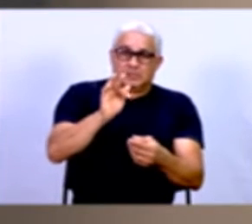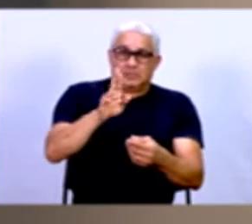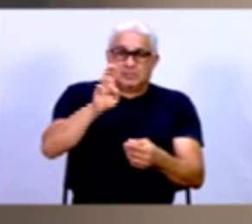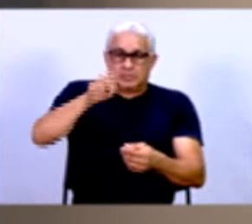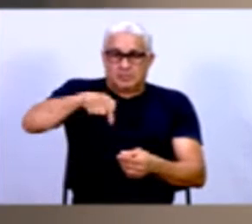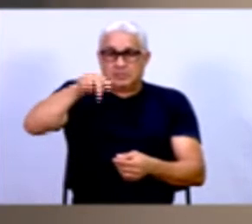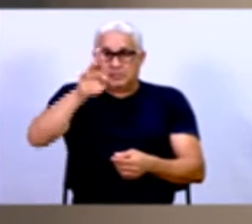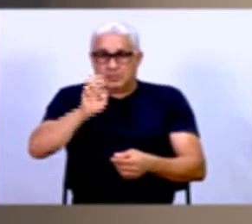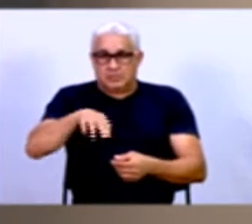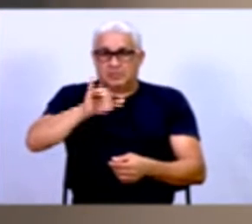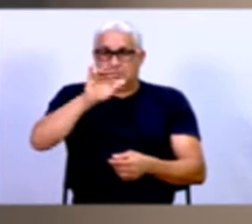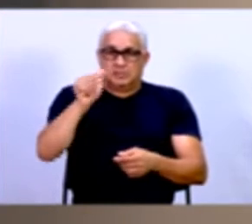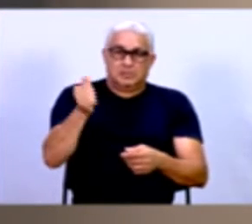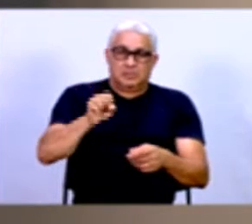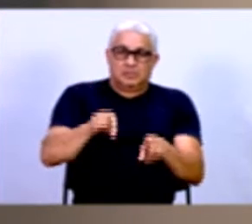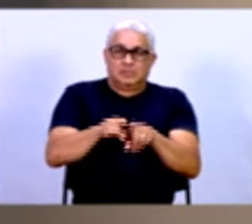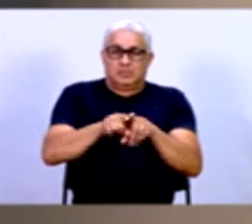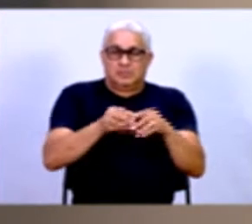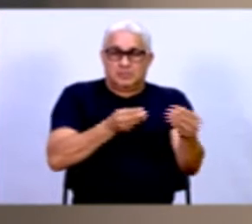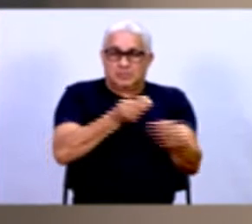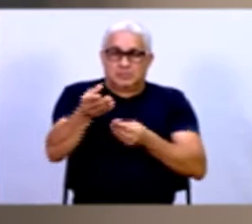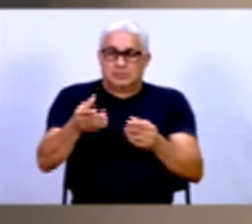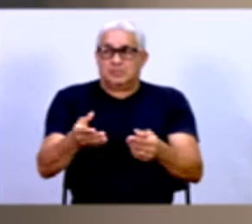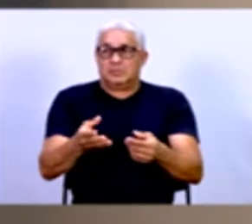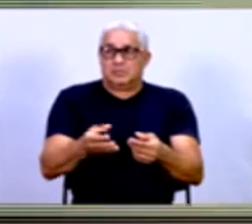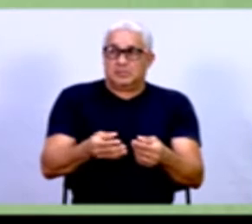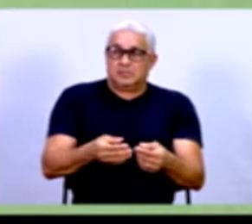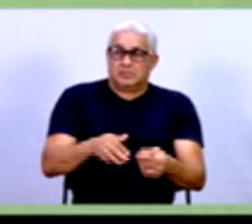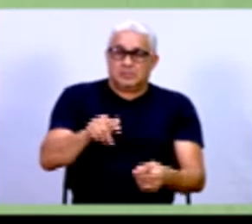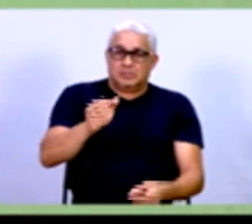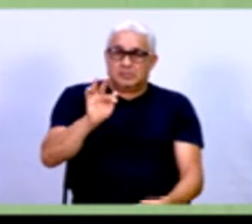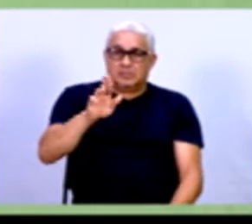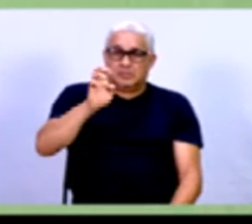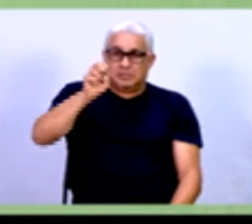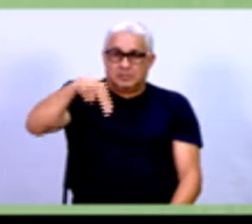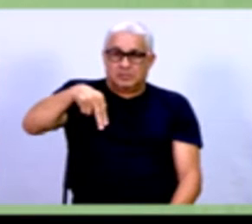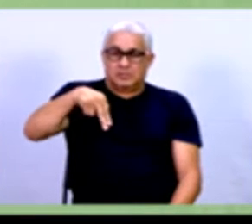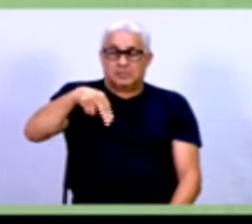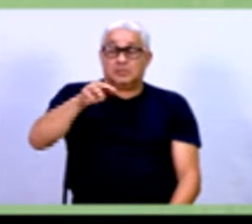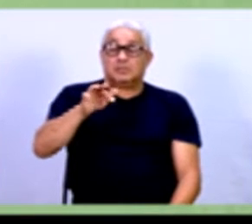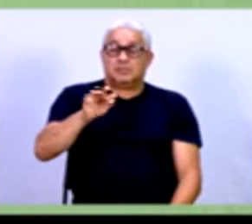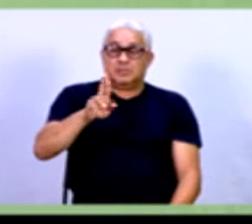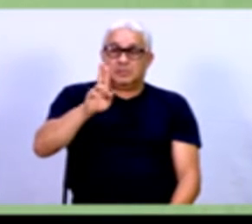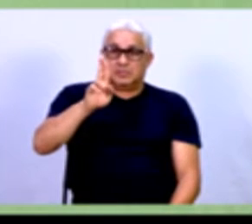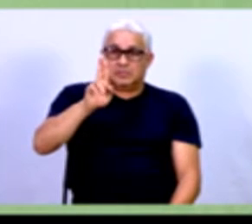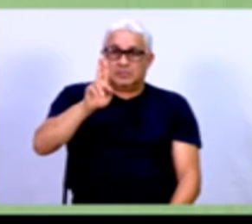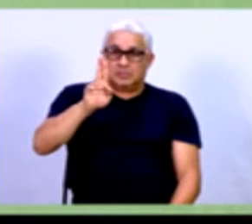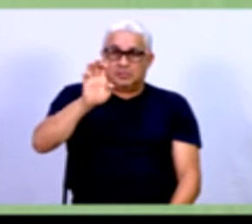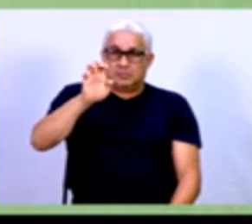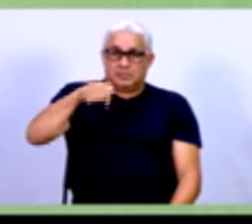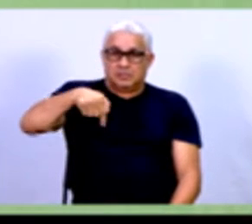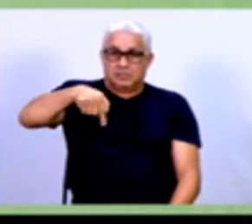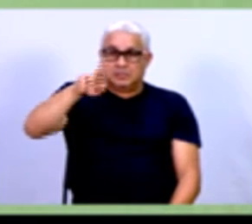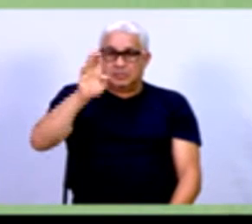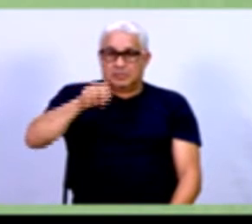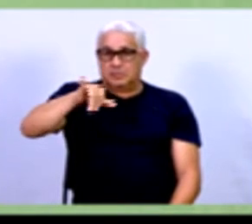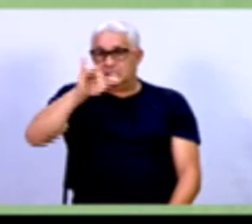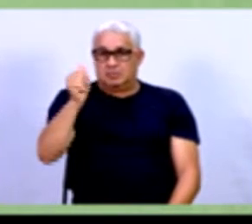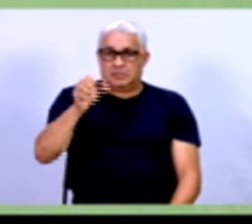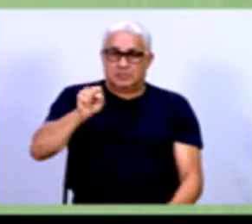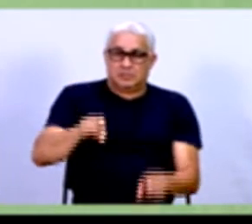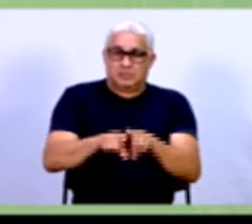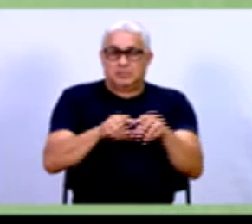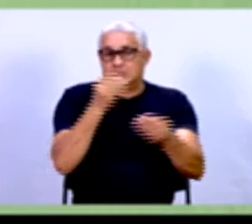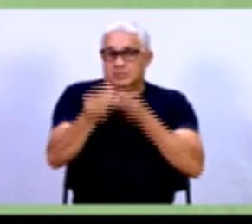quando a gente começar a falar aí da distribuição de frequências, tá? Os objetivos da nossa aula. Reconhecer a diferença